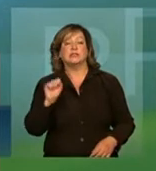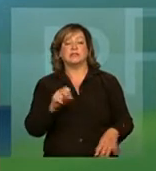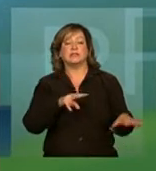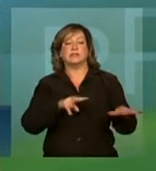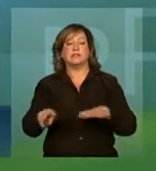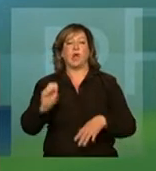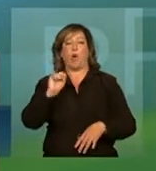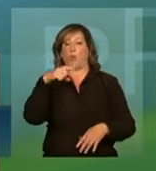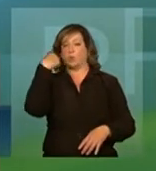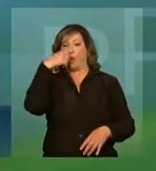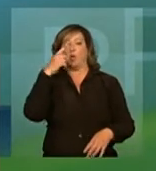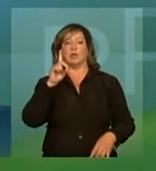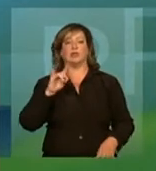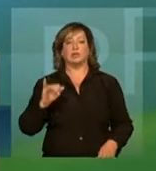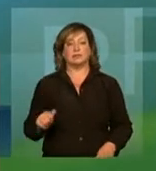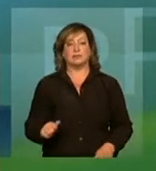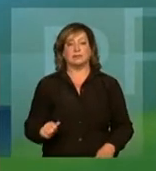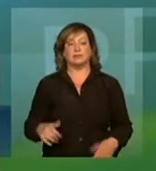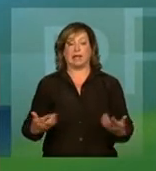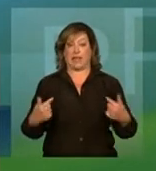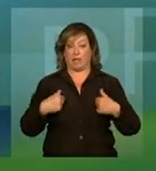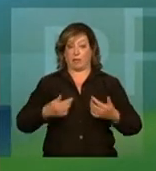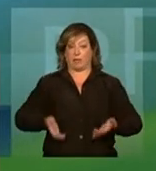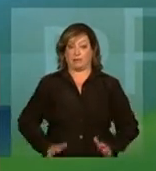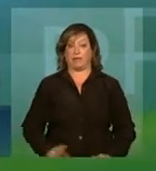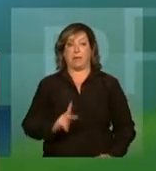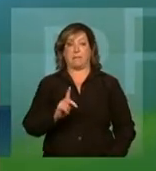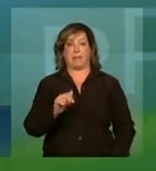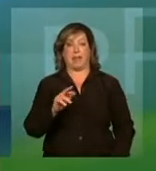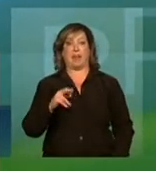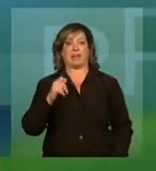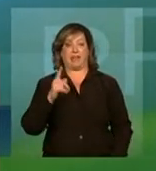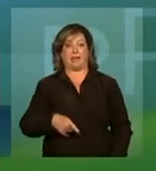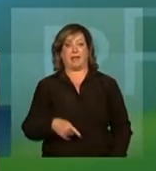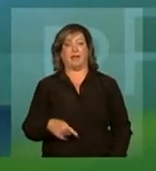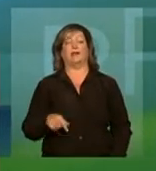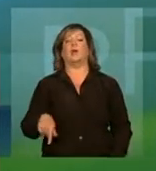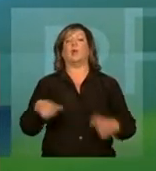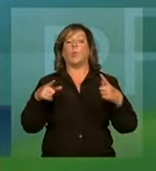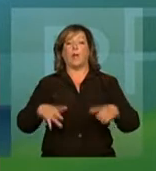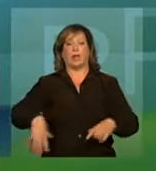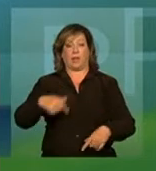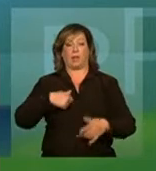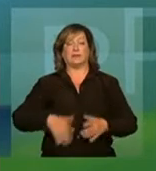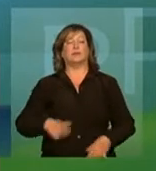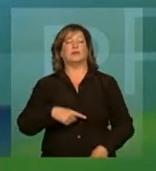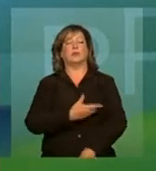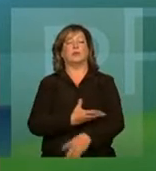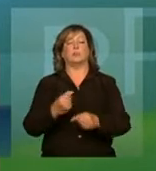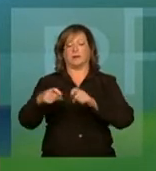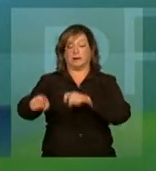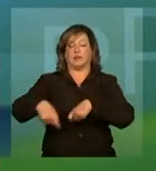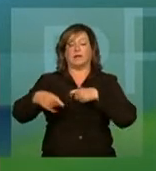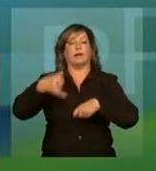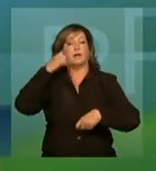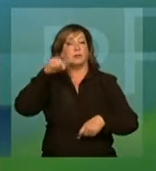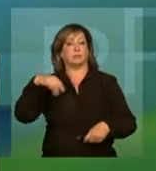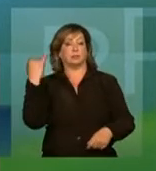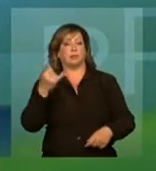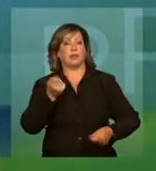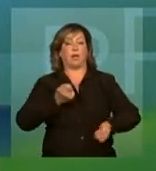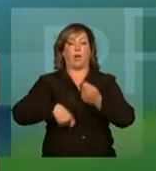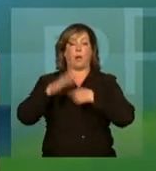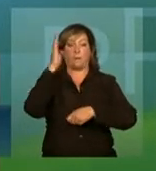5 dias por semana, 8 horas por dia. Como paranaense, vinda de um estado agropecuário, produtor importante para a economia